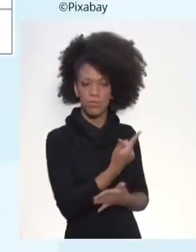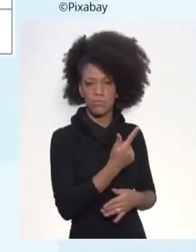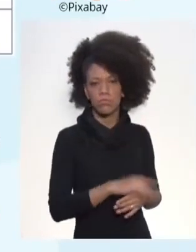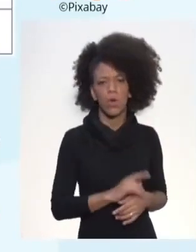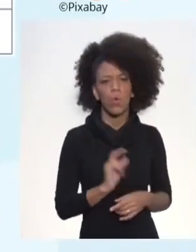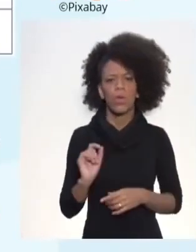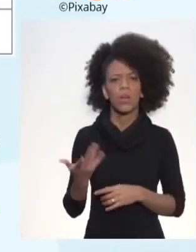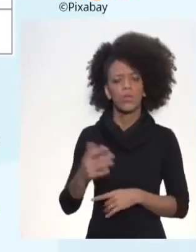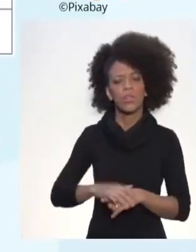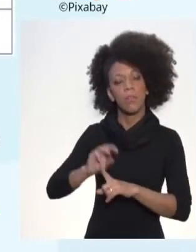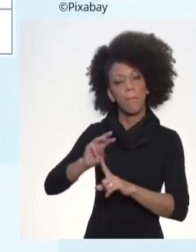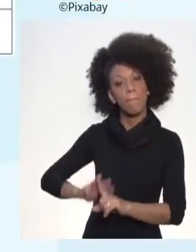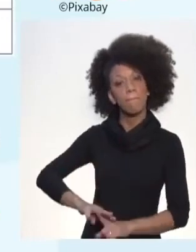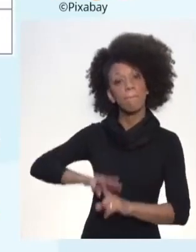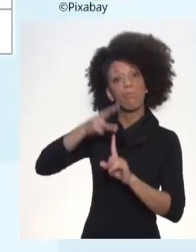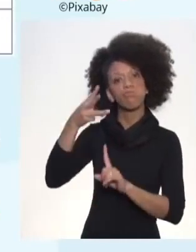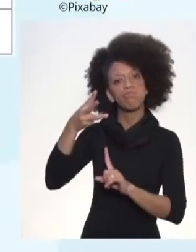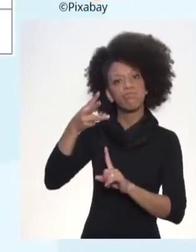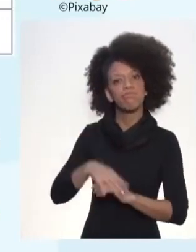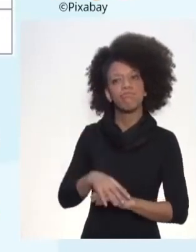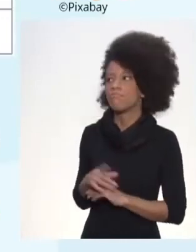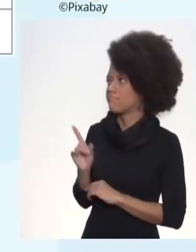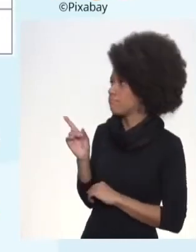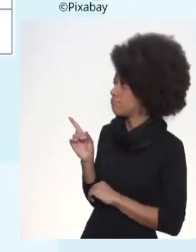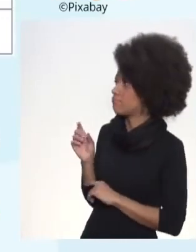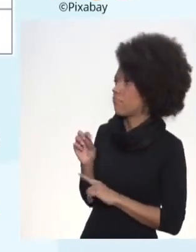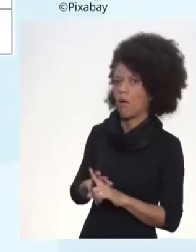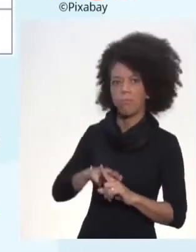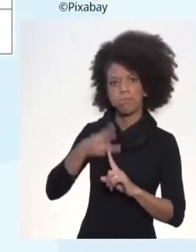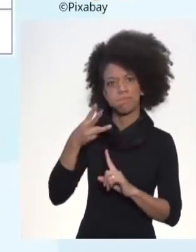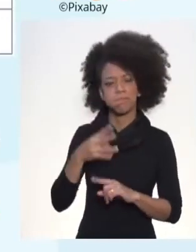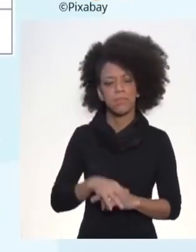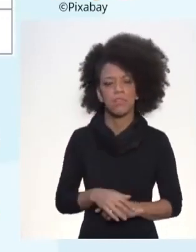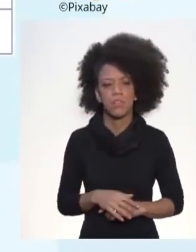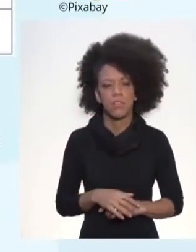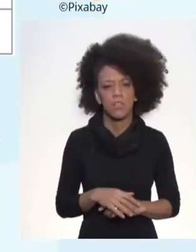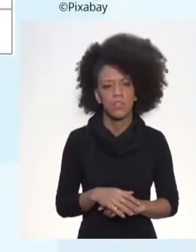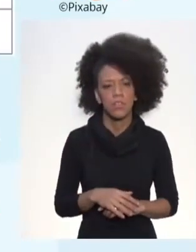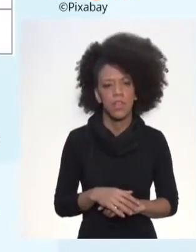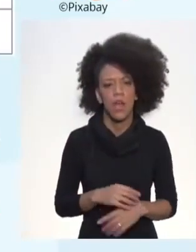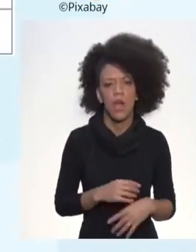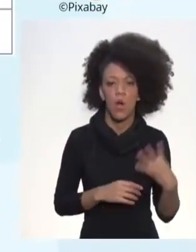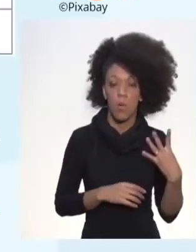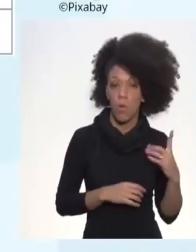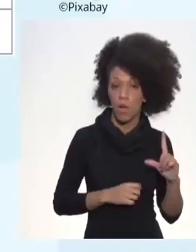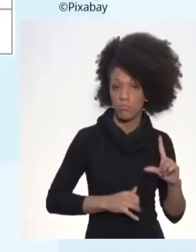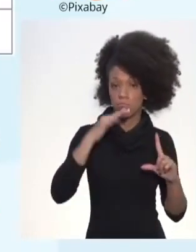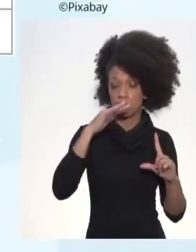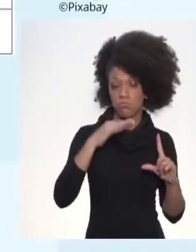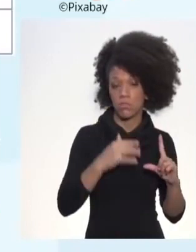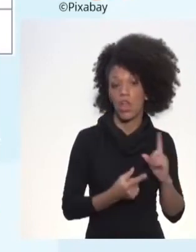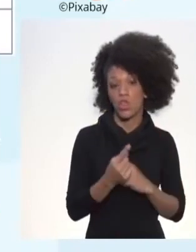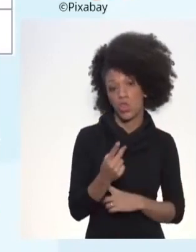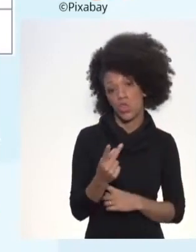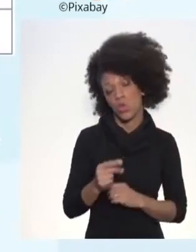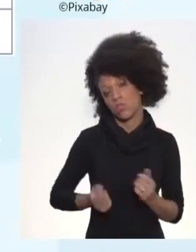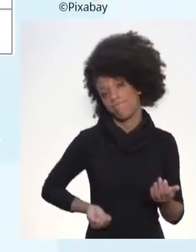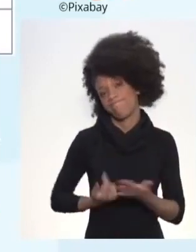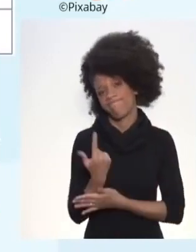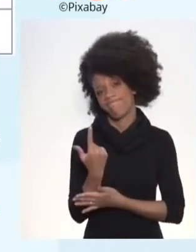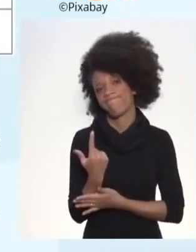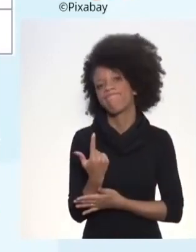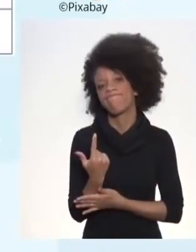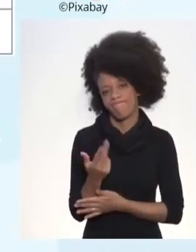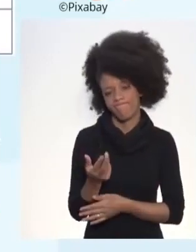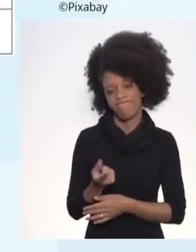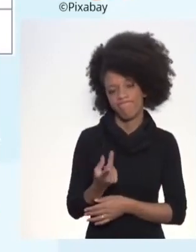acontece? Triplicou, ó, tá vendo? Ó? Tá? Triplicou. E aqui, ó, 4 litros, 12, ó, 3 vezes 4, e assim